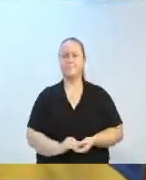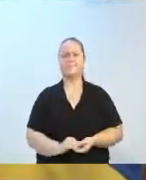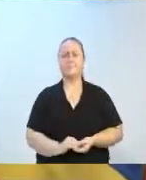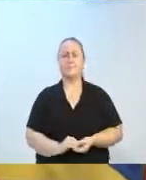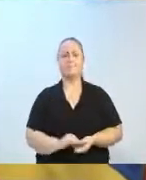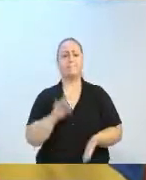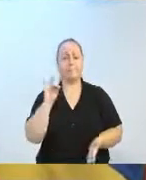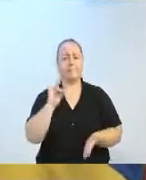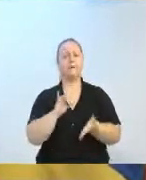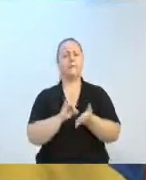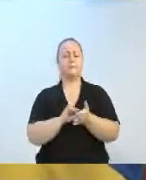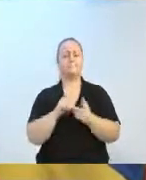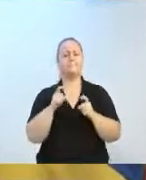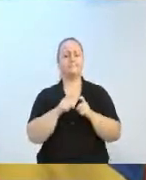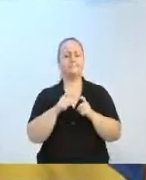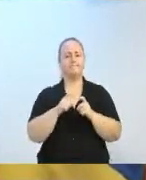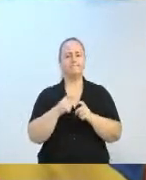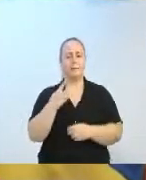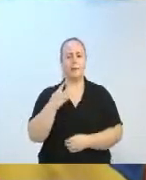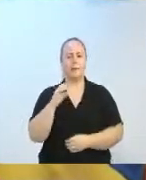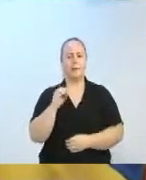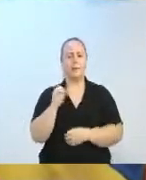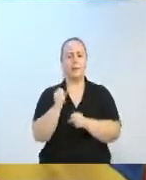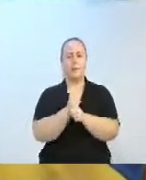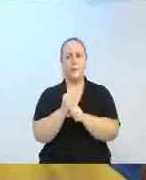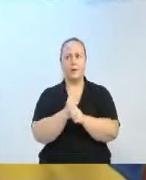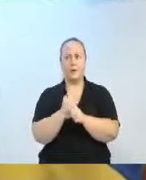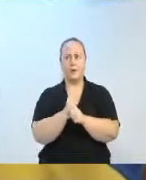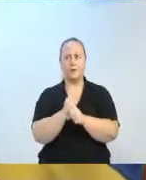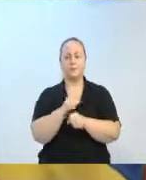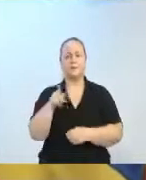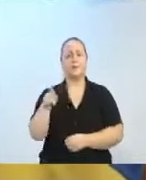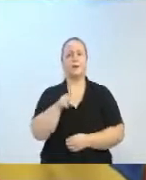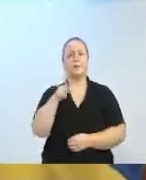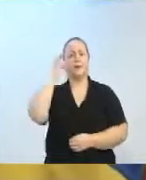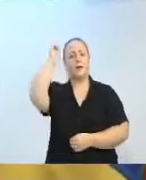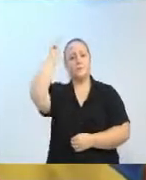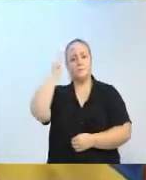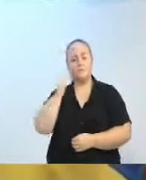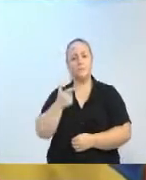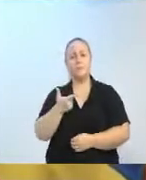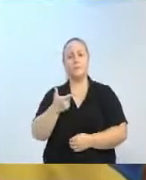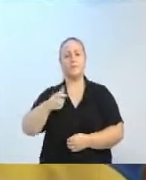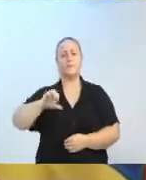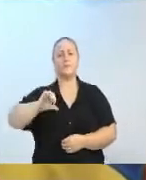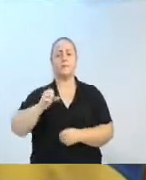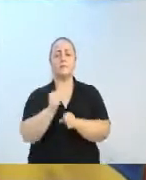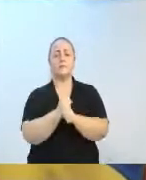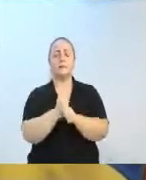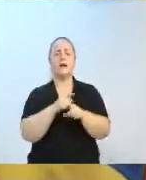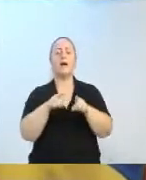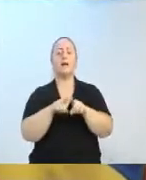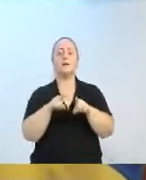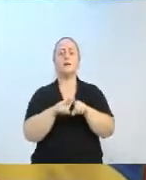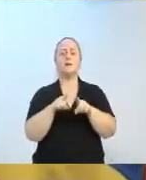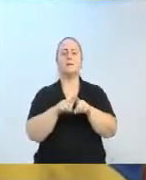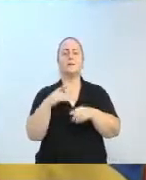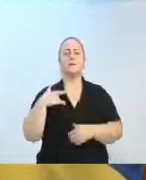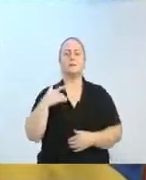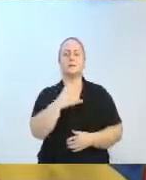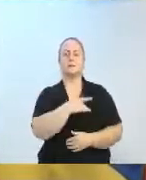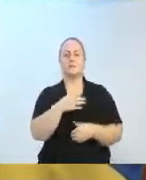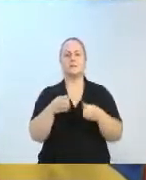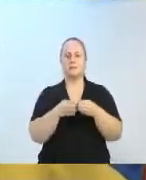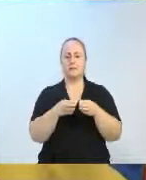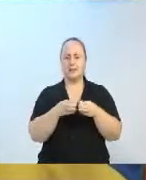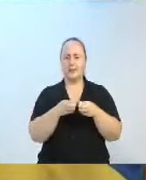médico há 40 anos, de professor da FURB há 29 e de mestre em saúde coletiva. Isso me